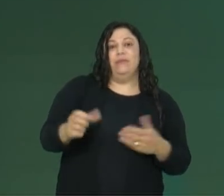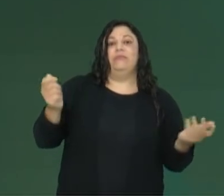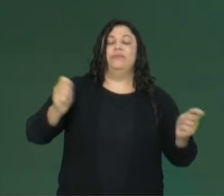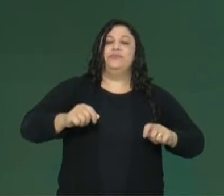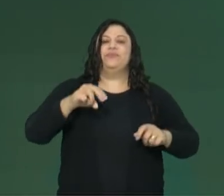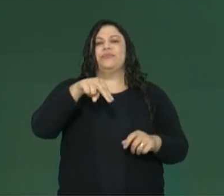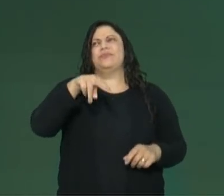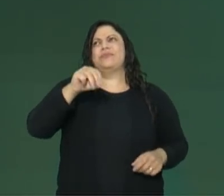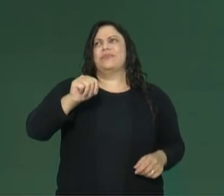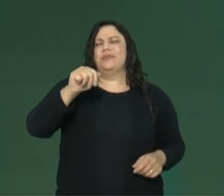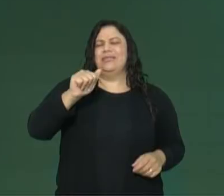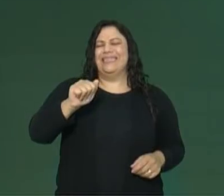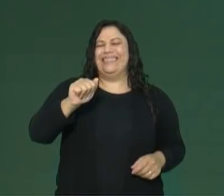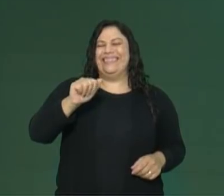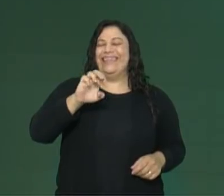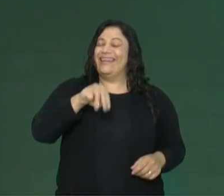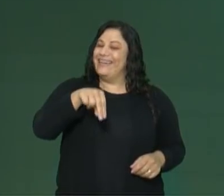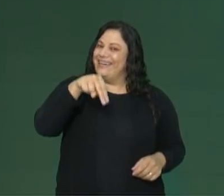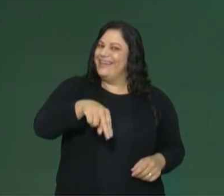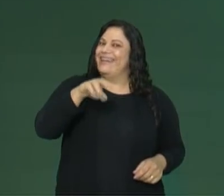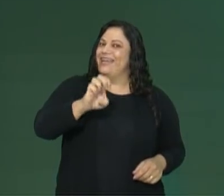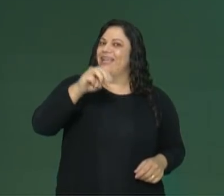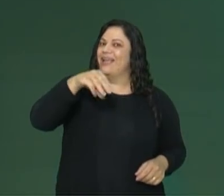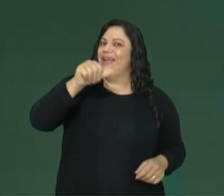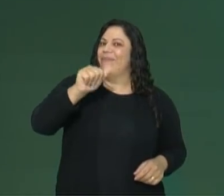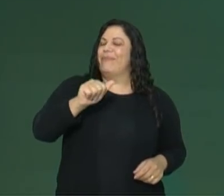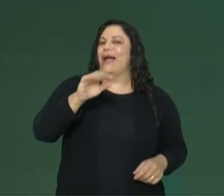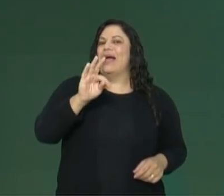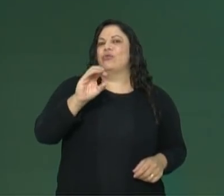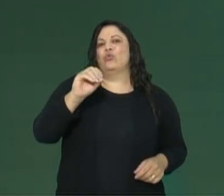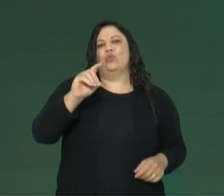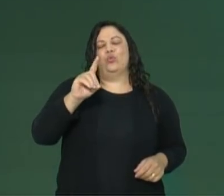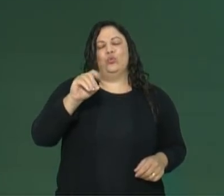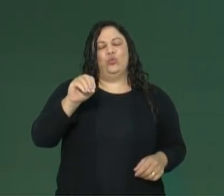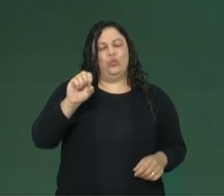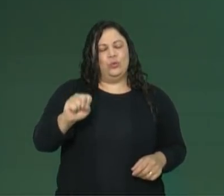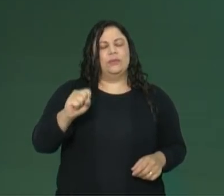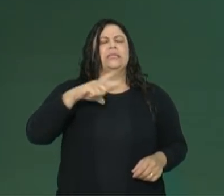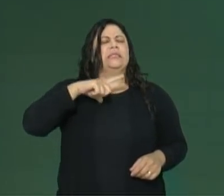Nemátoda tem os tubos em H, e os grupos de hoje, como isso funciona?